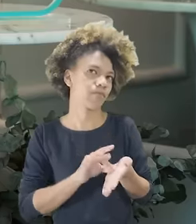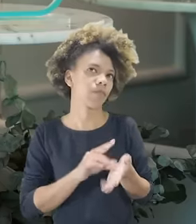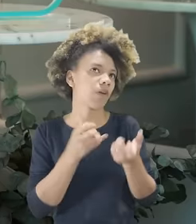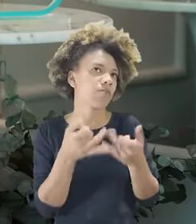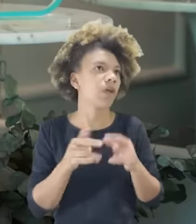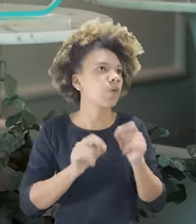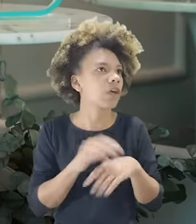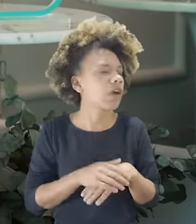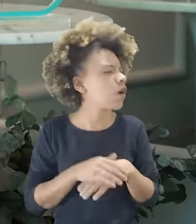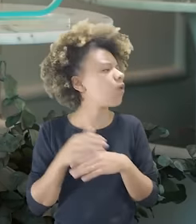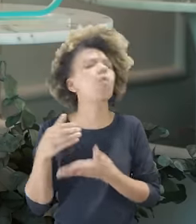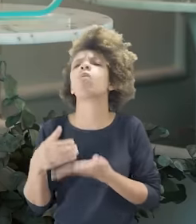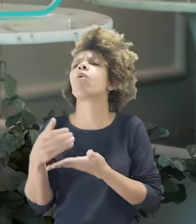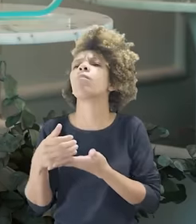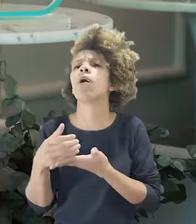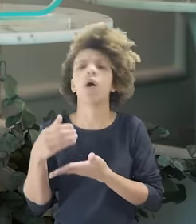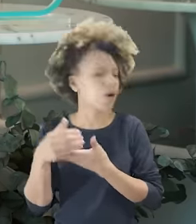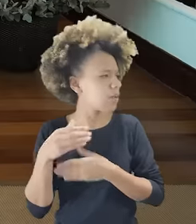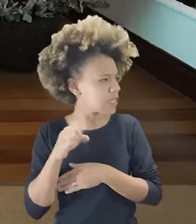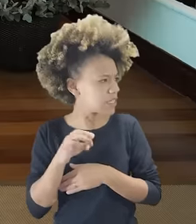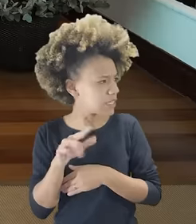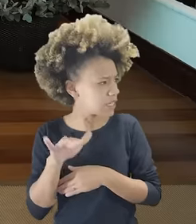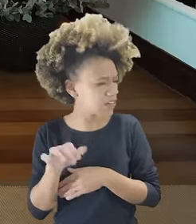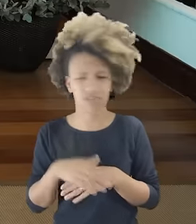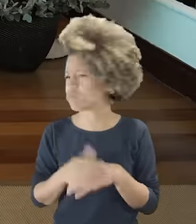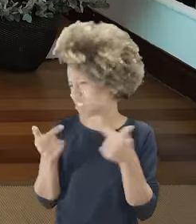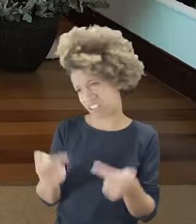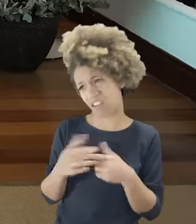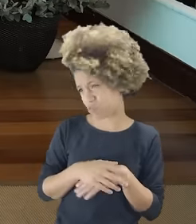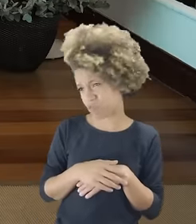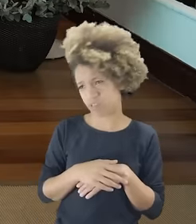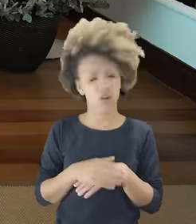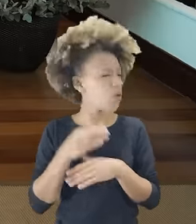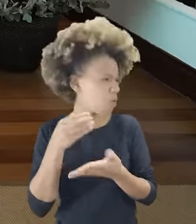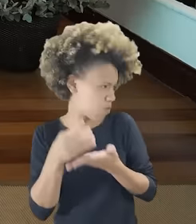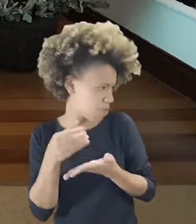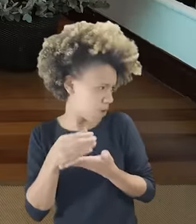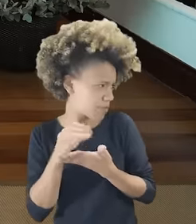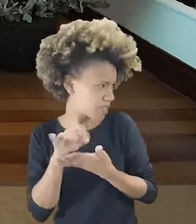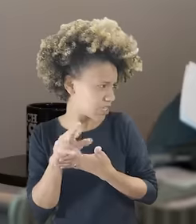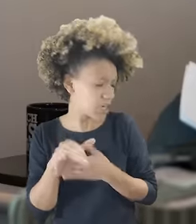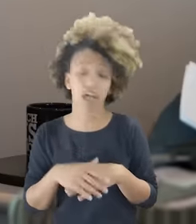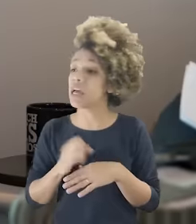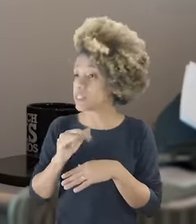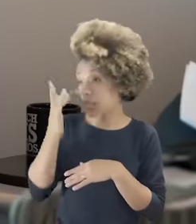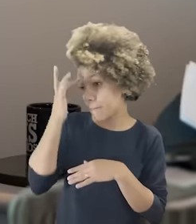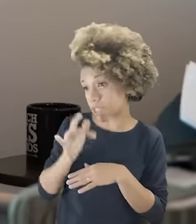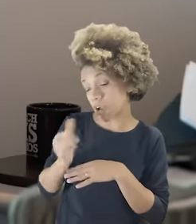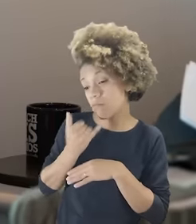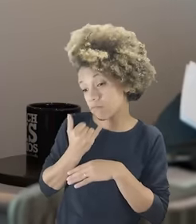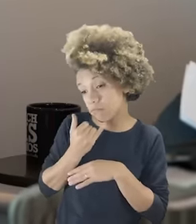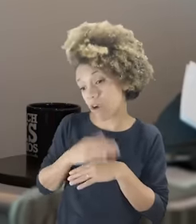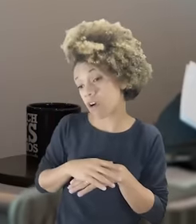tá falando do caso qual o nome daquele copo o copo Stanley né Ele é uma invenção assim se amanhã depois ele